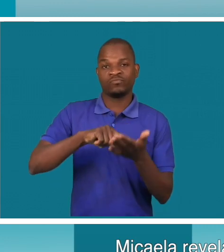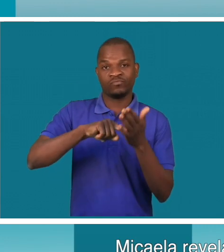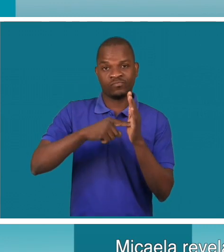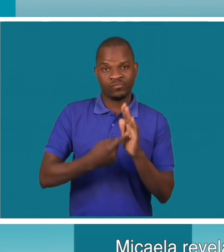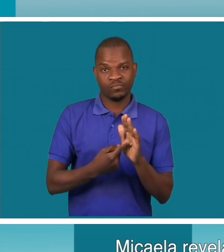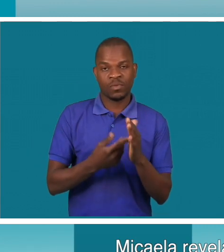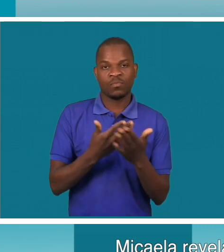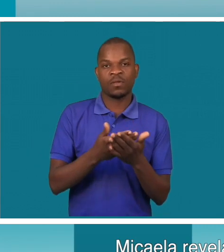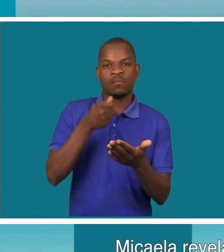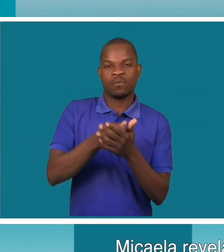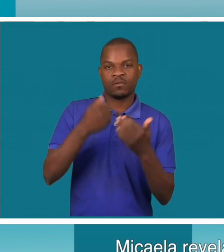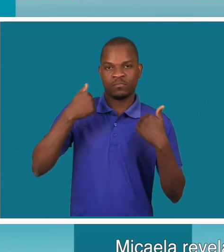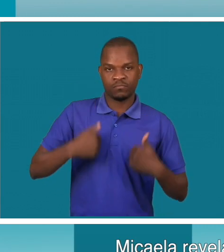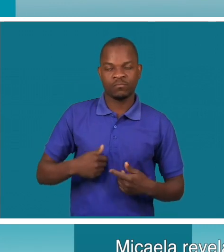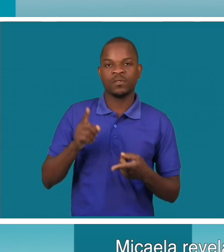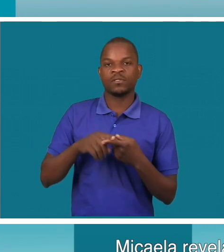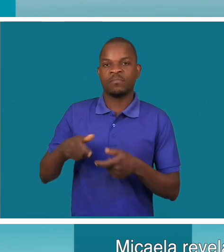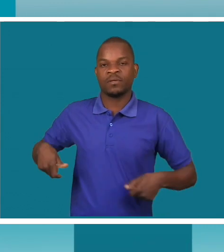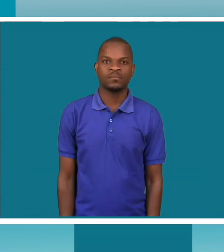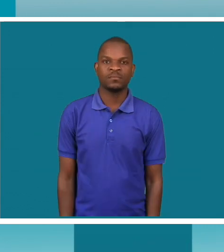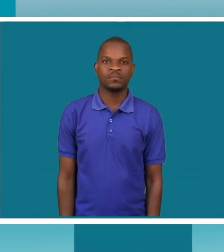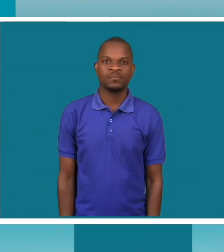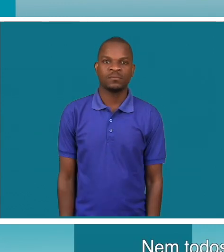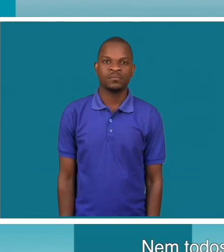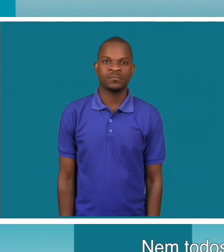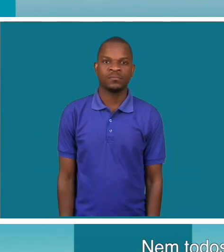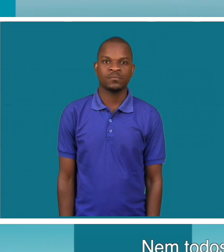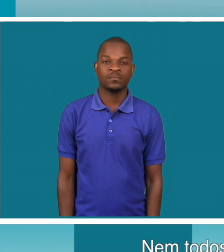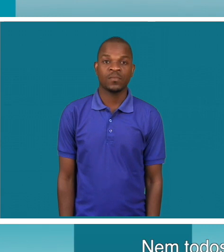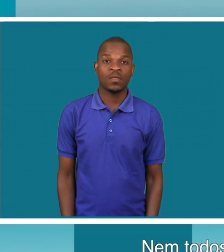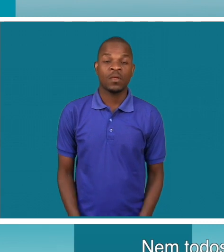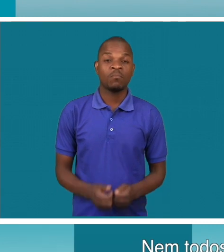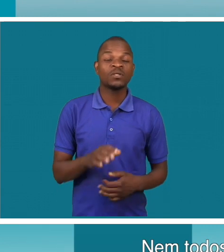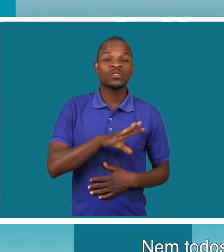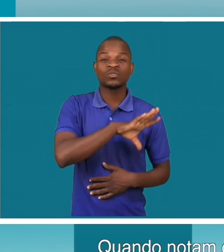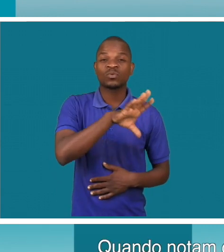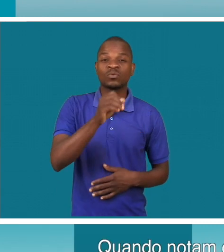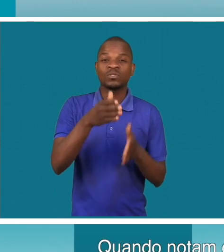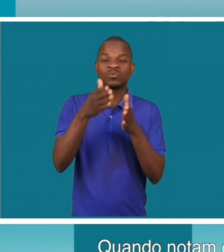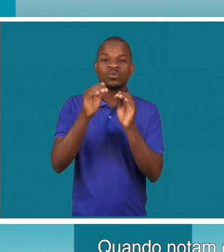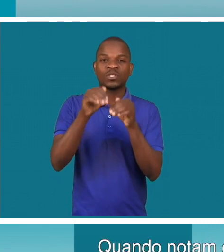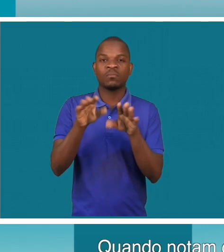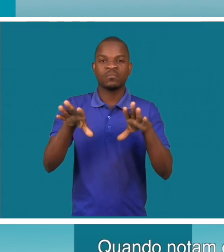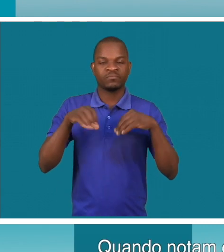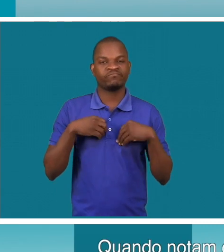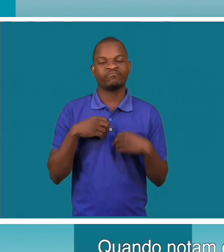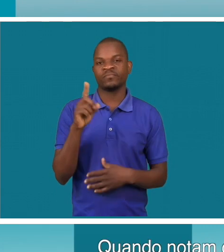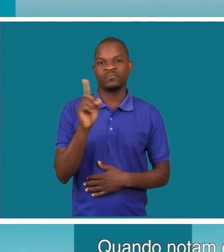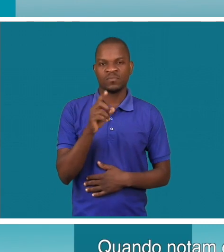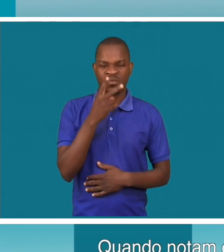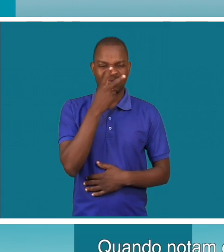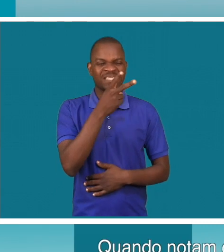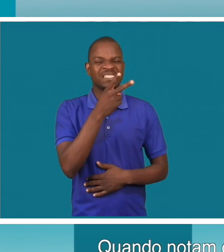pagam para ela e para a sua cadeira de rodas. Nem todos que aceitam levar um cadeirante. Quando vem, ah, é